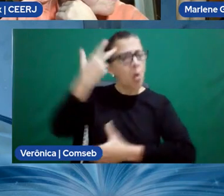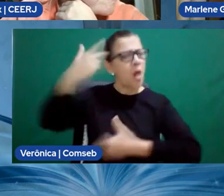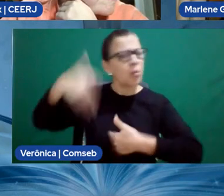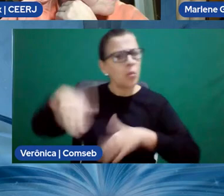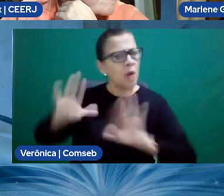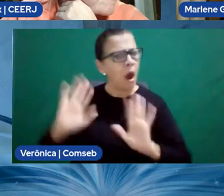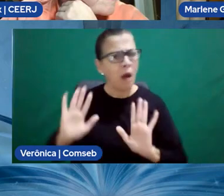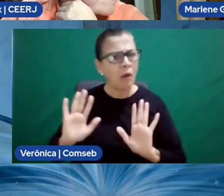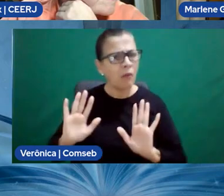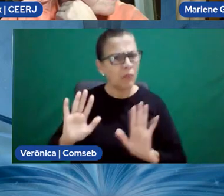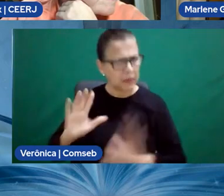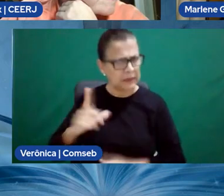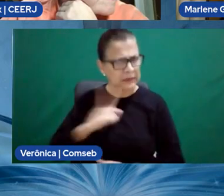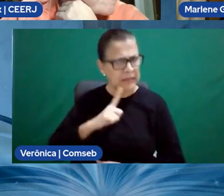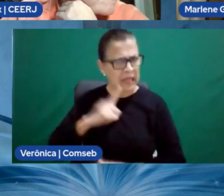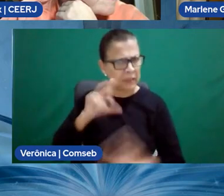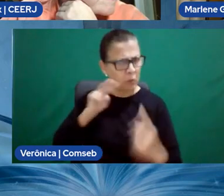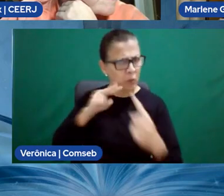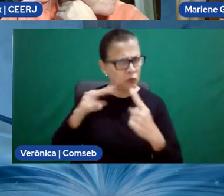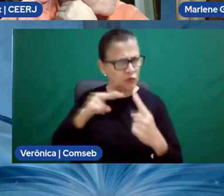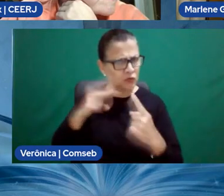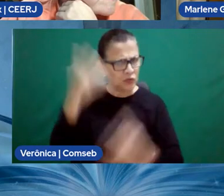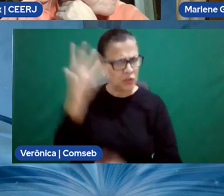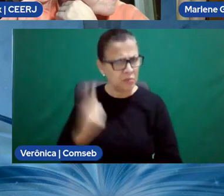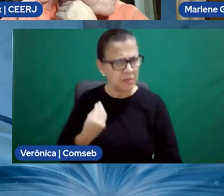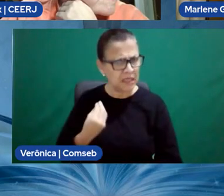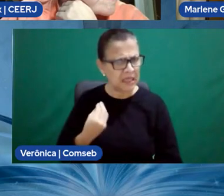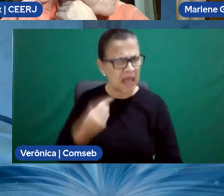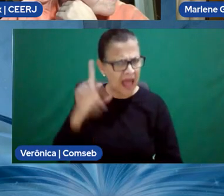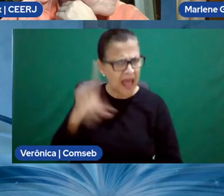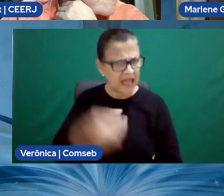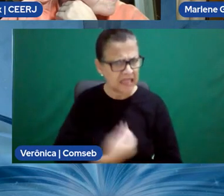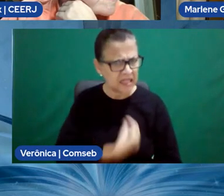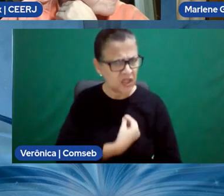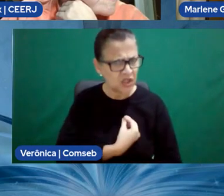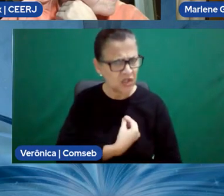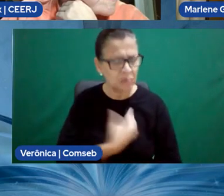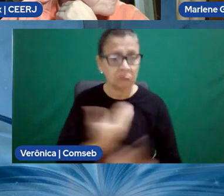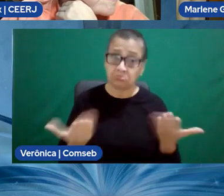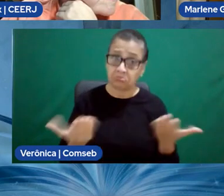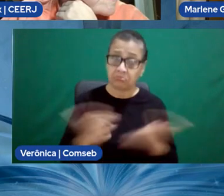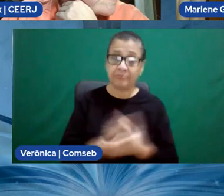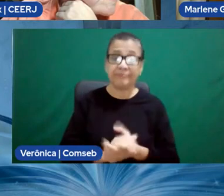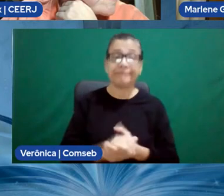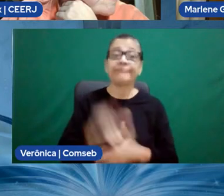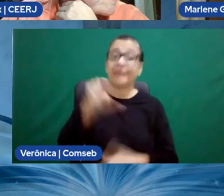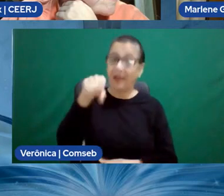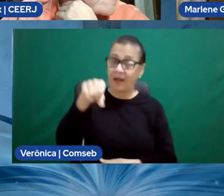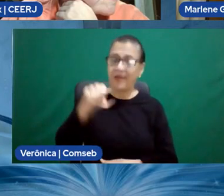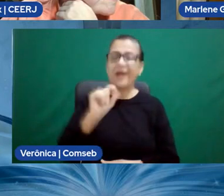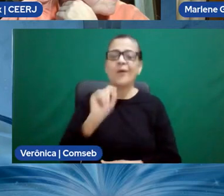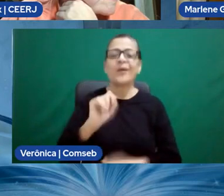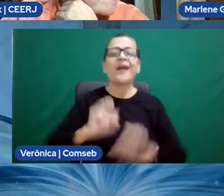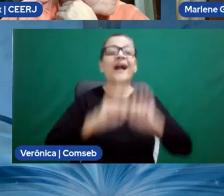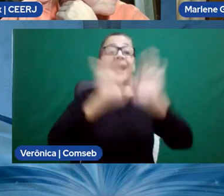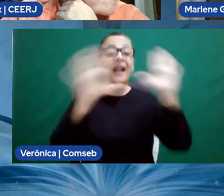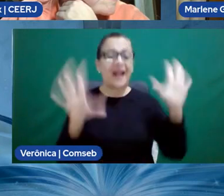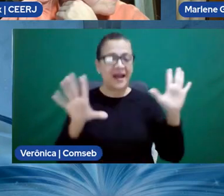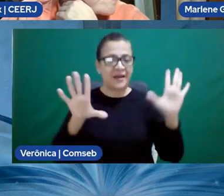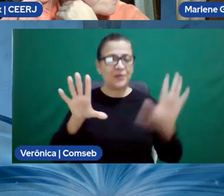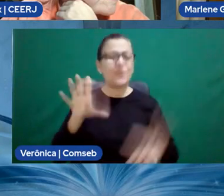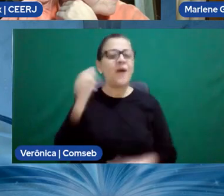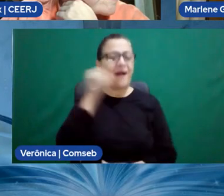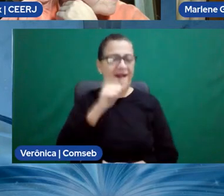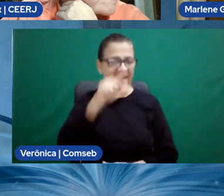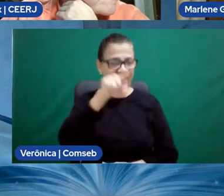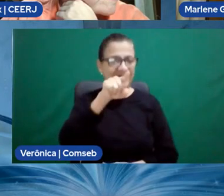formulada. Eu acho que a maneira como a Marlene explicou é muito claro para nós. Uhum. Mas o